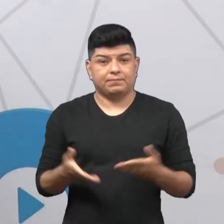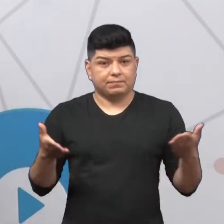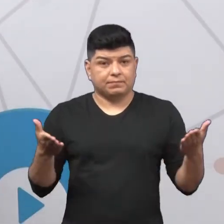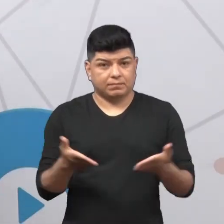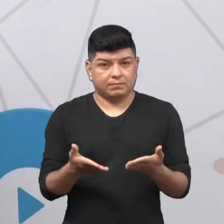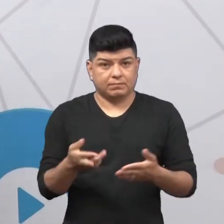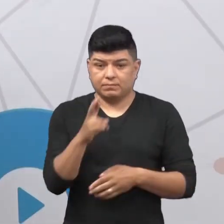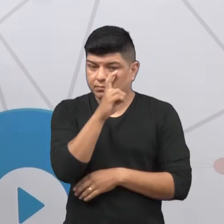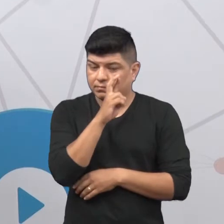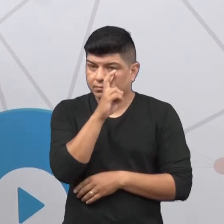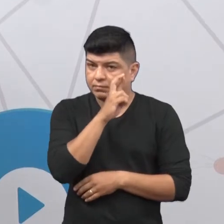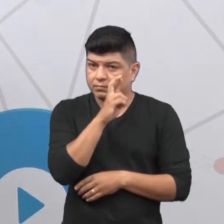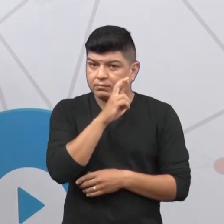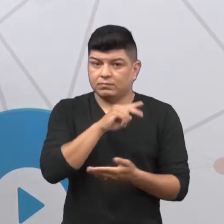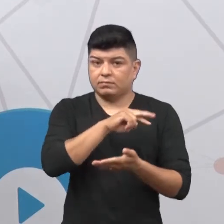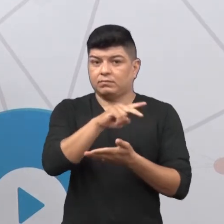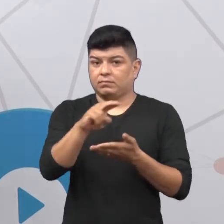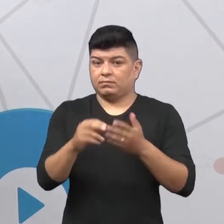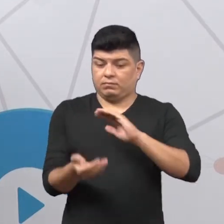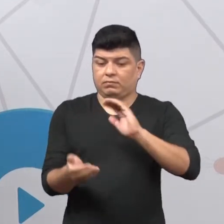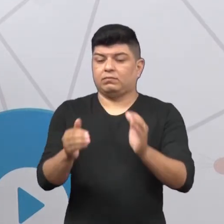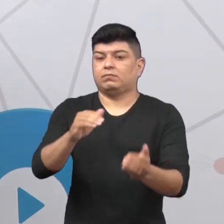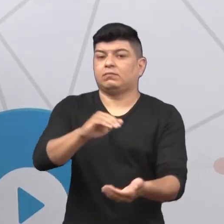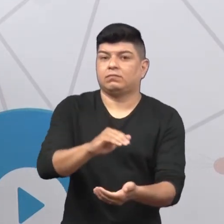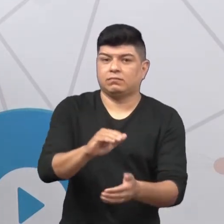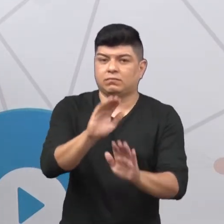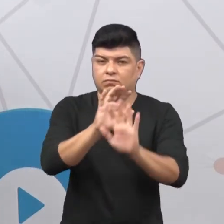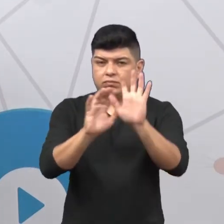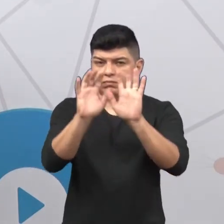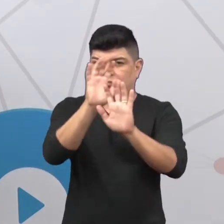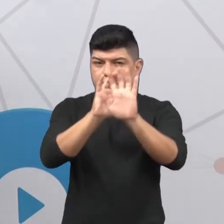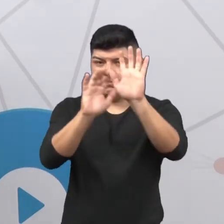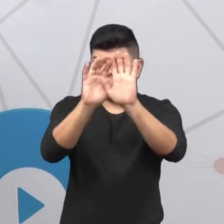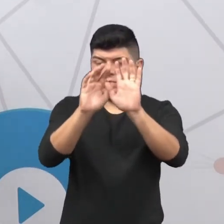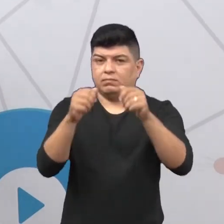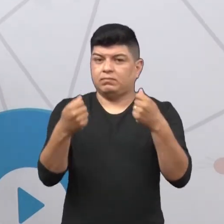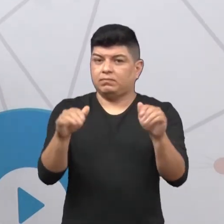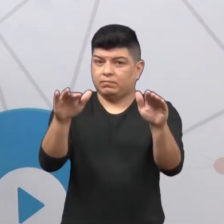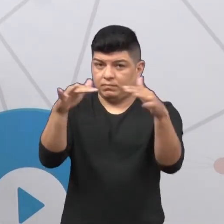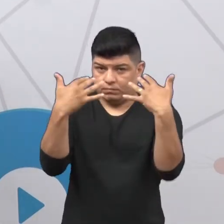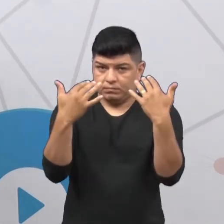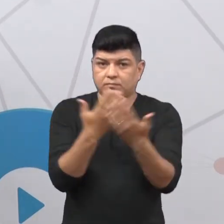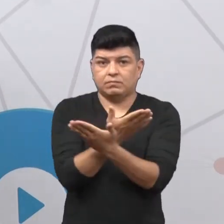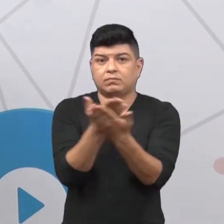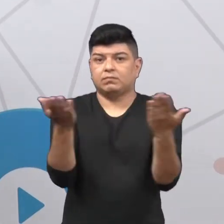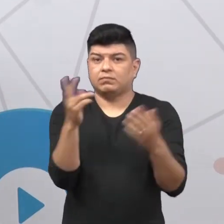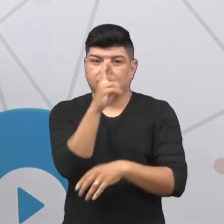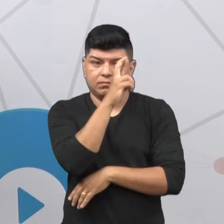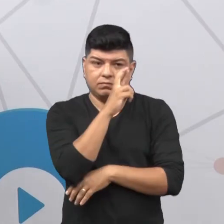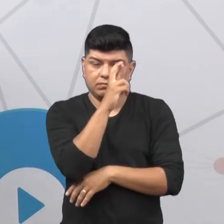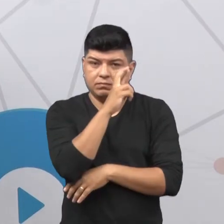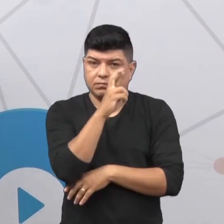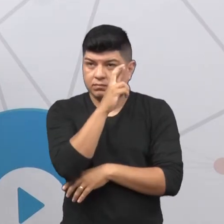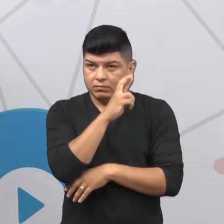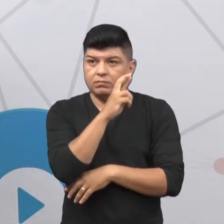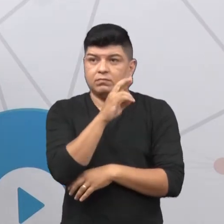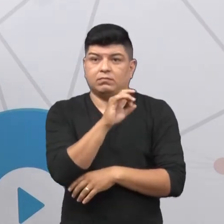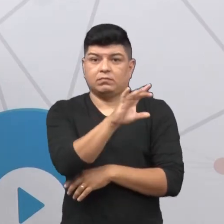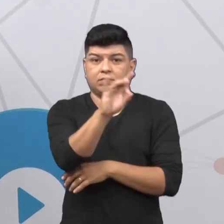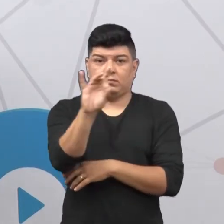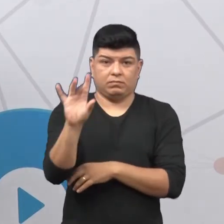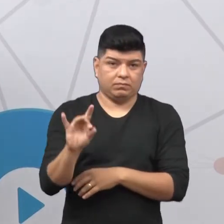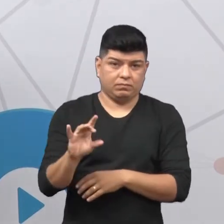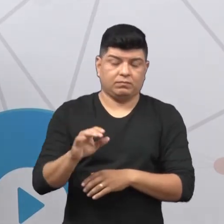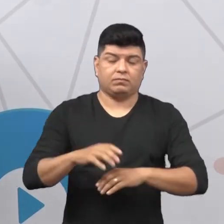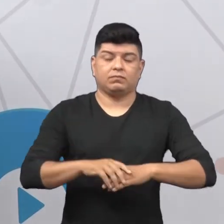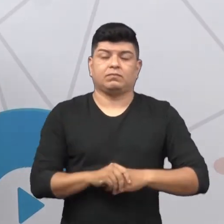Agora, nós vamos observar os tipos de transformações gasosas. Eu peço a sua atenção para observar as peculiaridades de cada uma